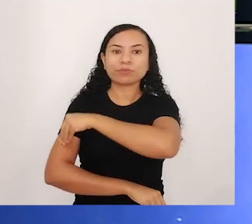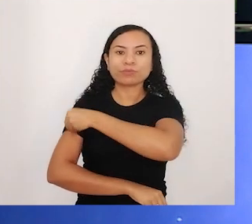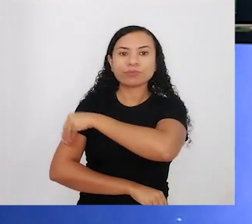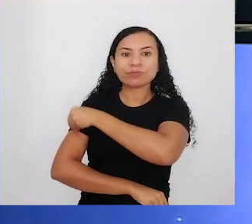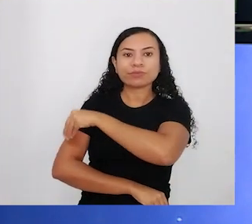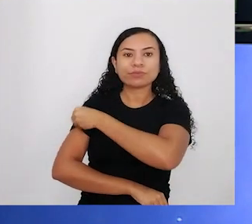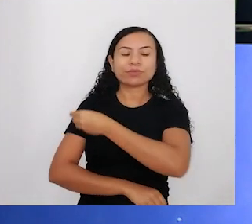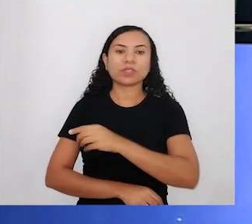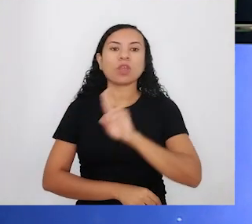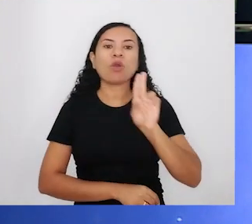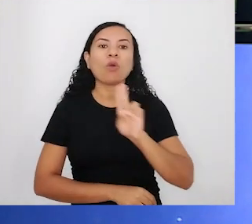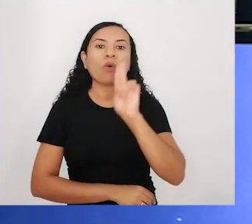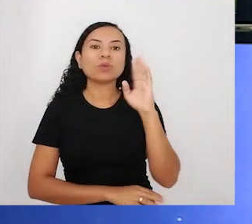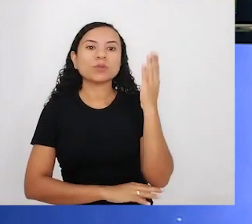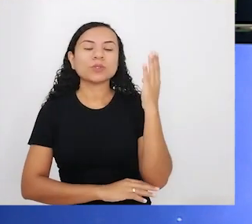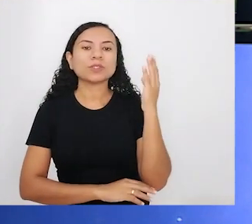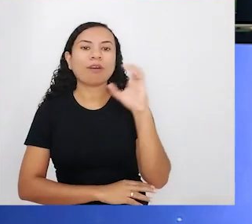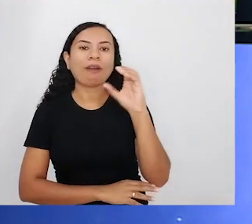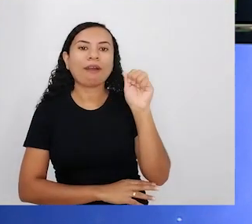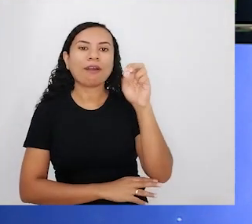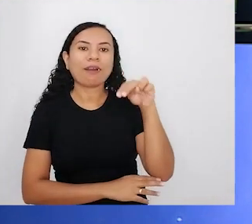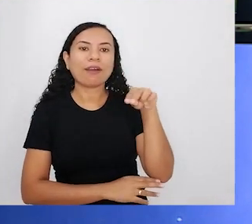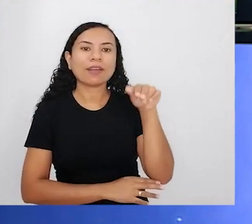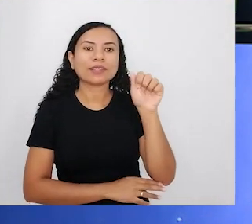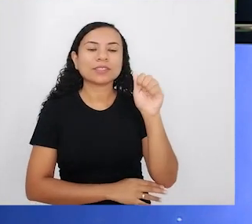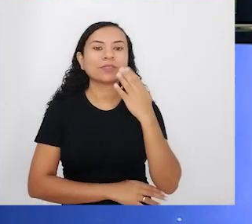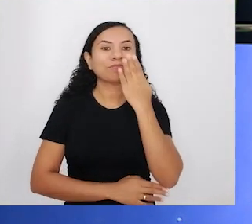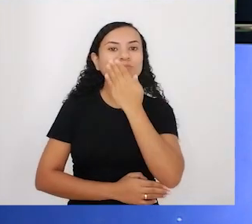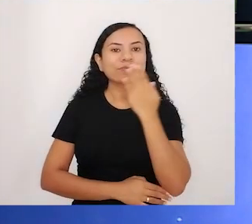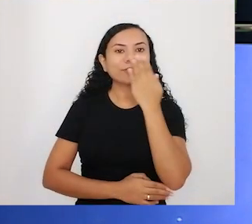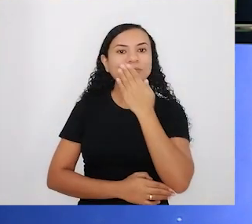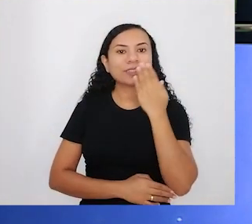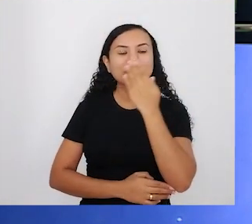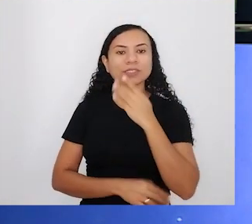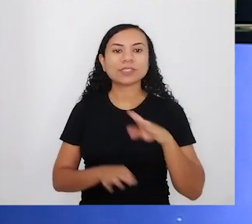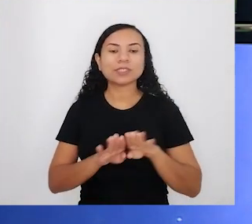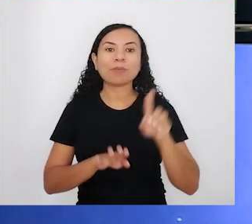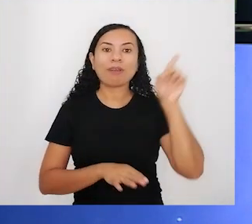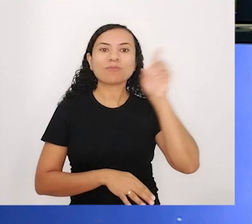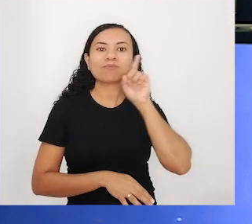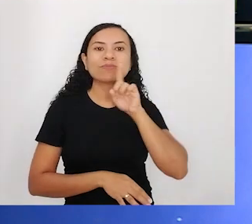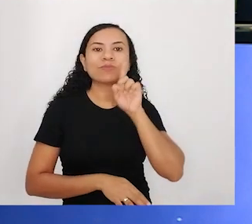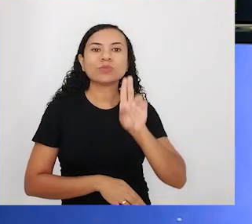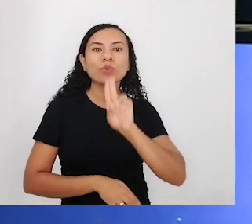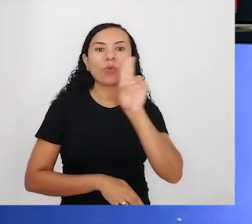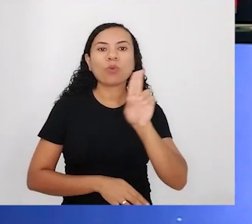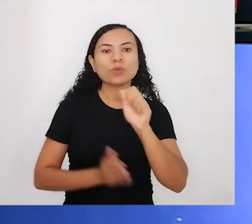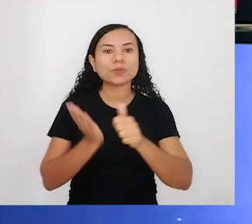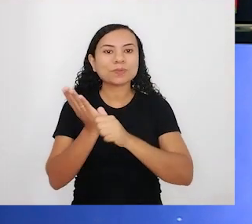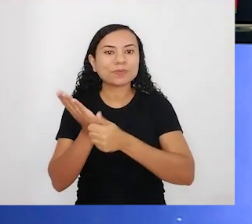partir da cana-de-açúcar e nos Estados Unidos ele é muito produzido a partir do milho.